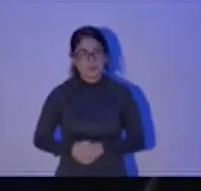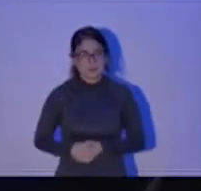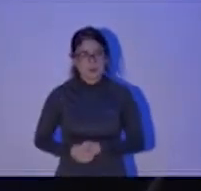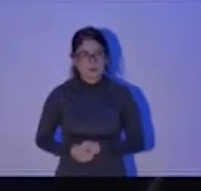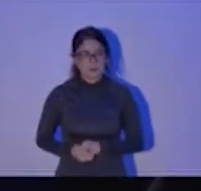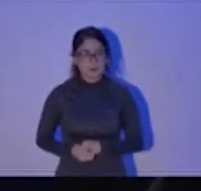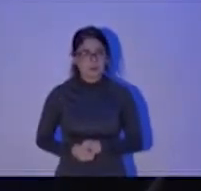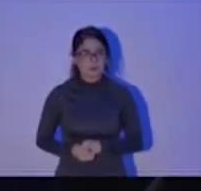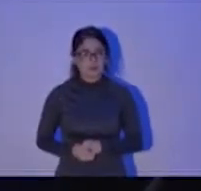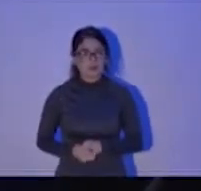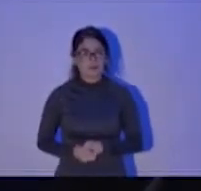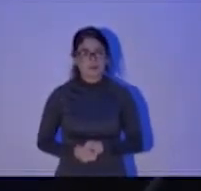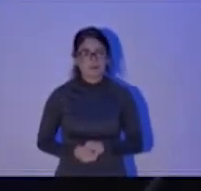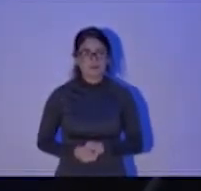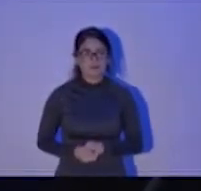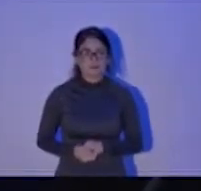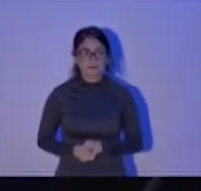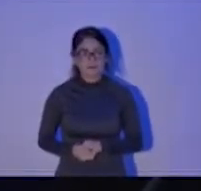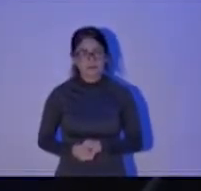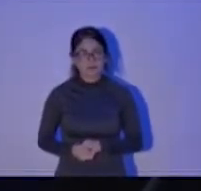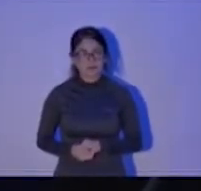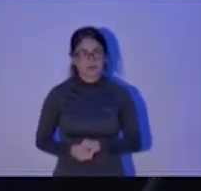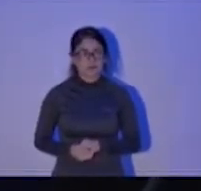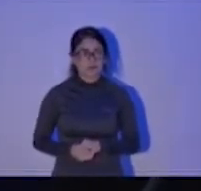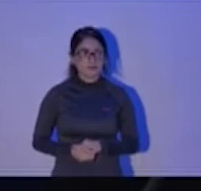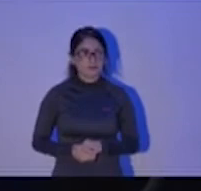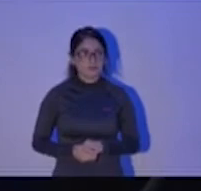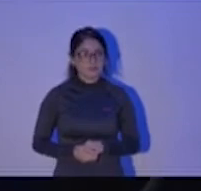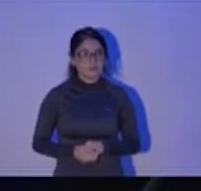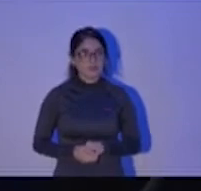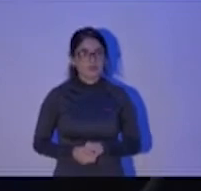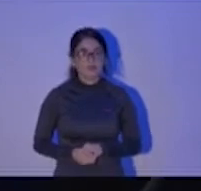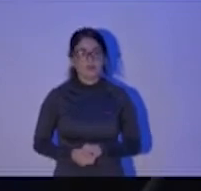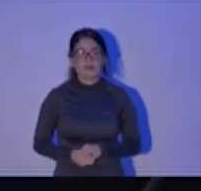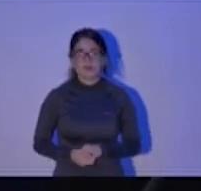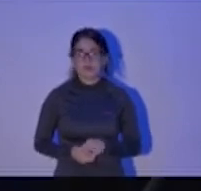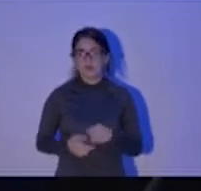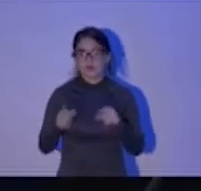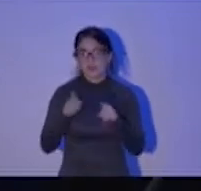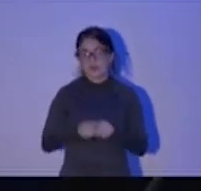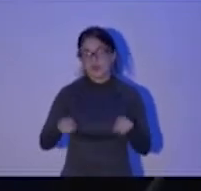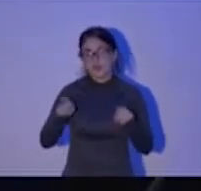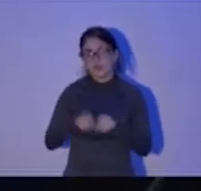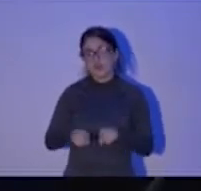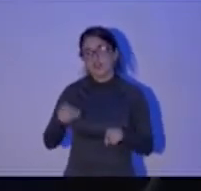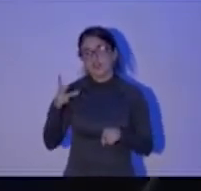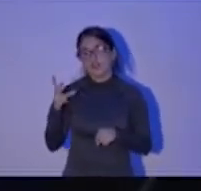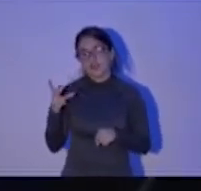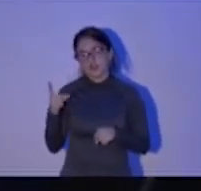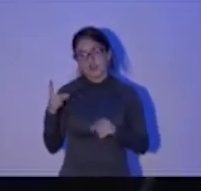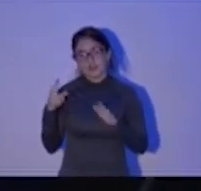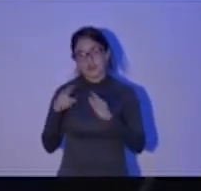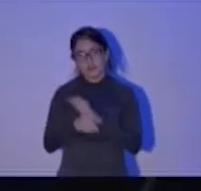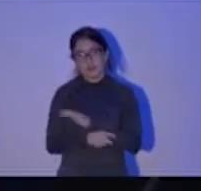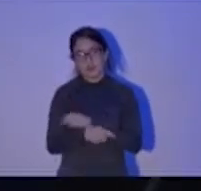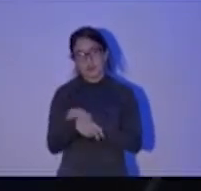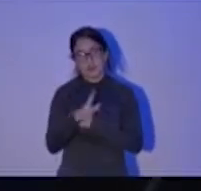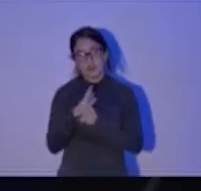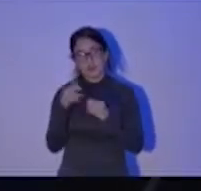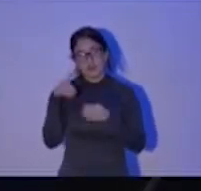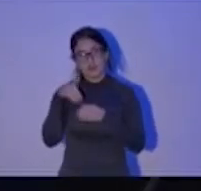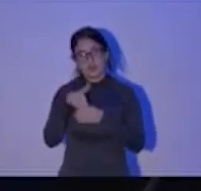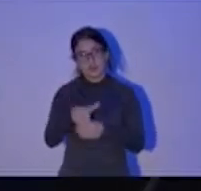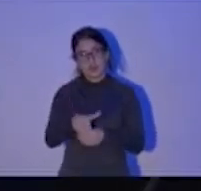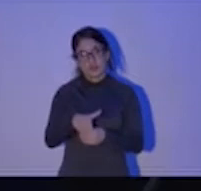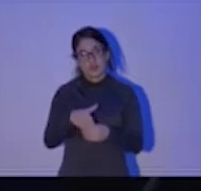Agradeço muito a sua abertura também, Jânio, de estar aqui. Obrigada. E você acabou respondendo a segunda pergunta mais votada que eu não tinha conseguido fazer, que era